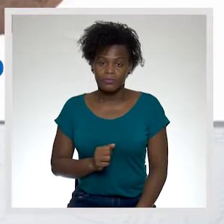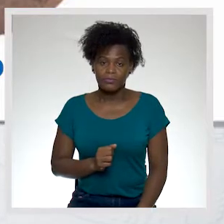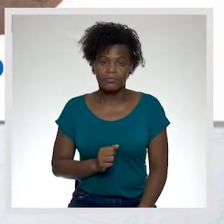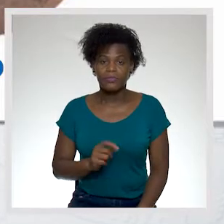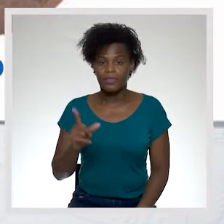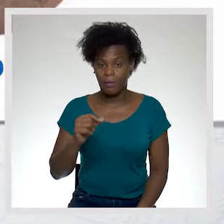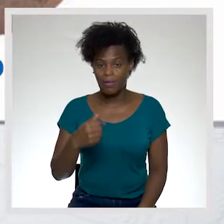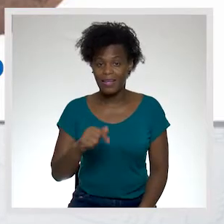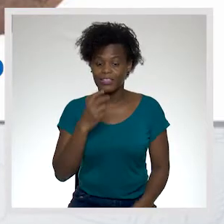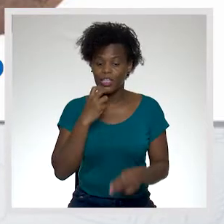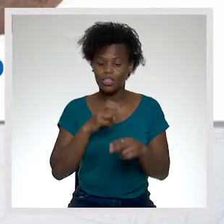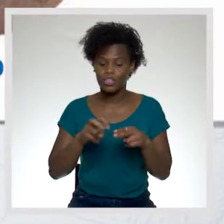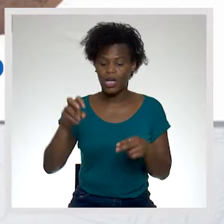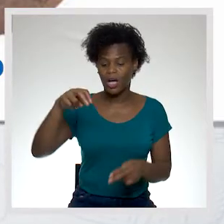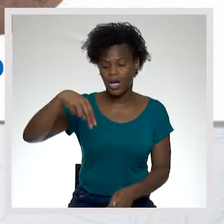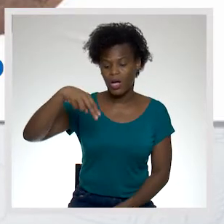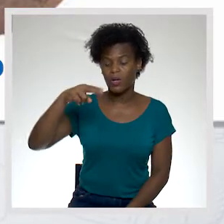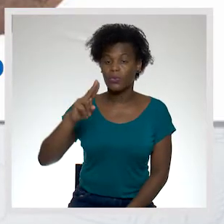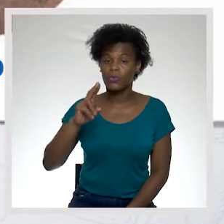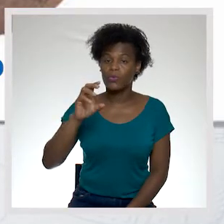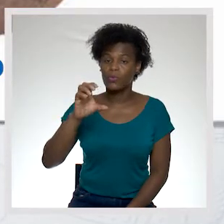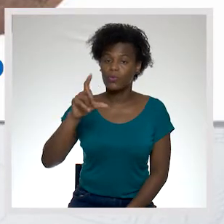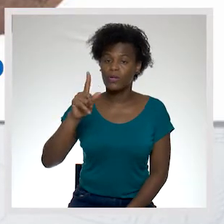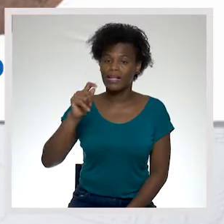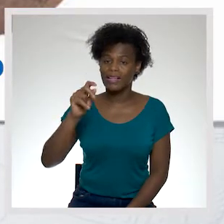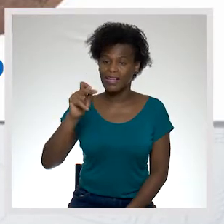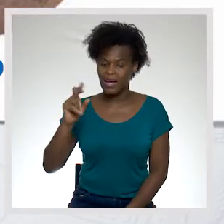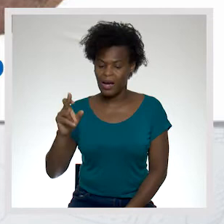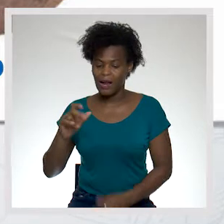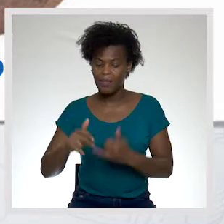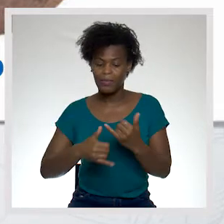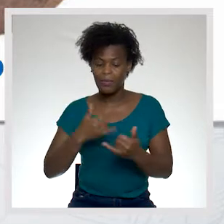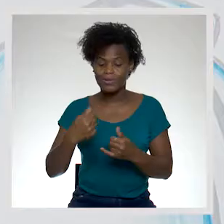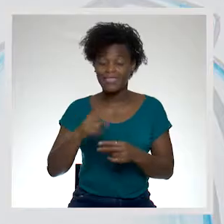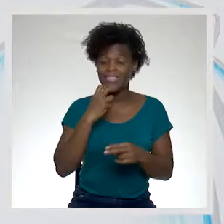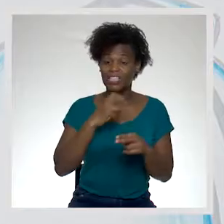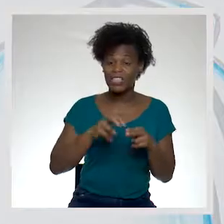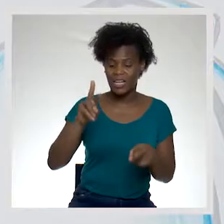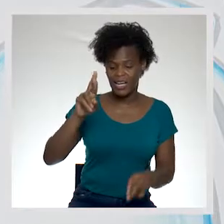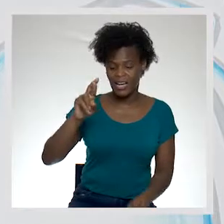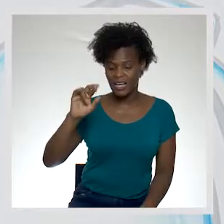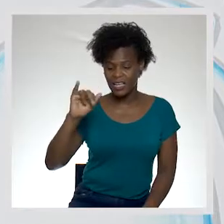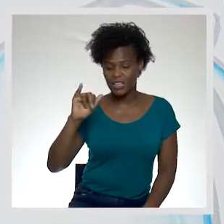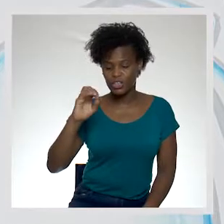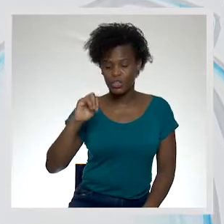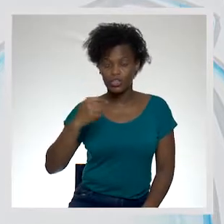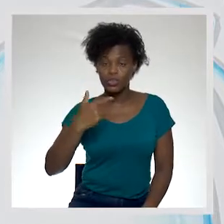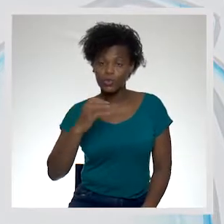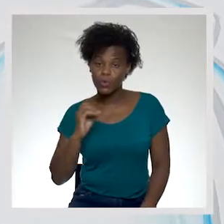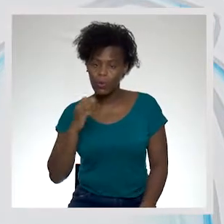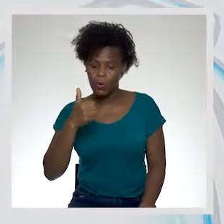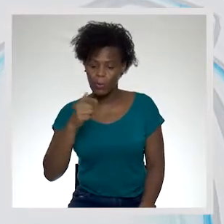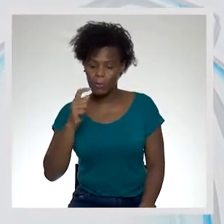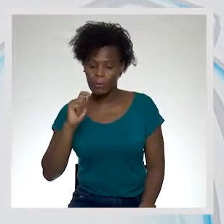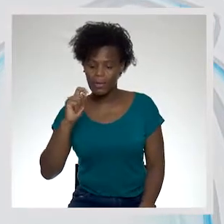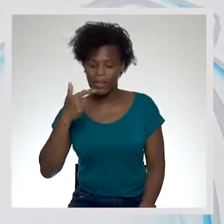Temos energia nuclear e temos xisto bituminoso. Acabamos agora de ver os exemplos